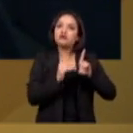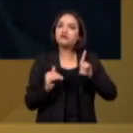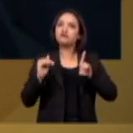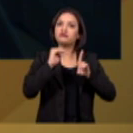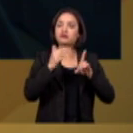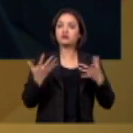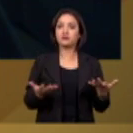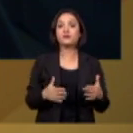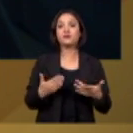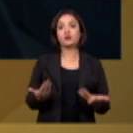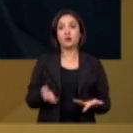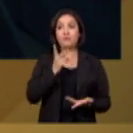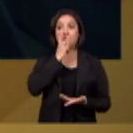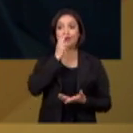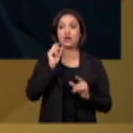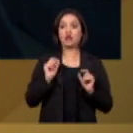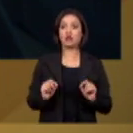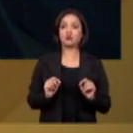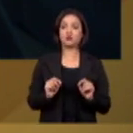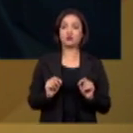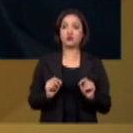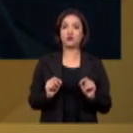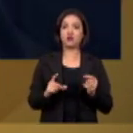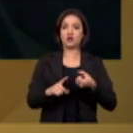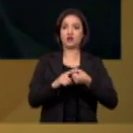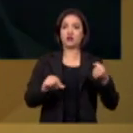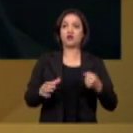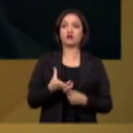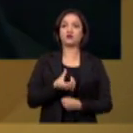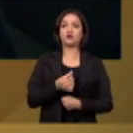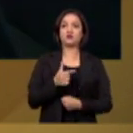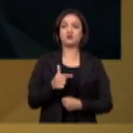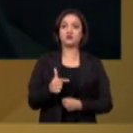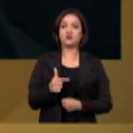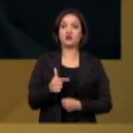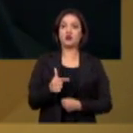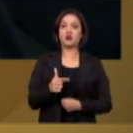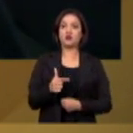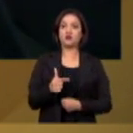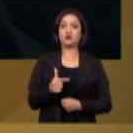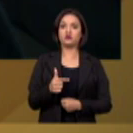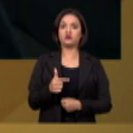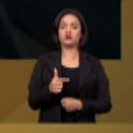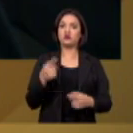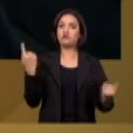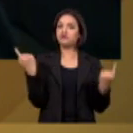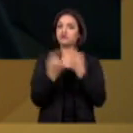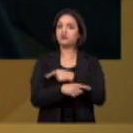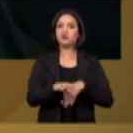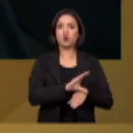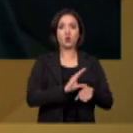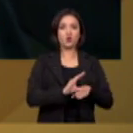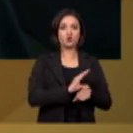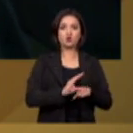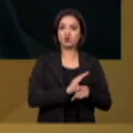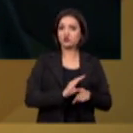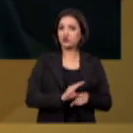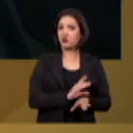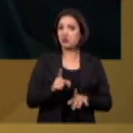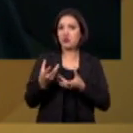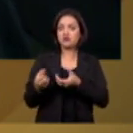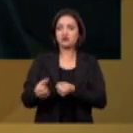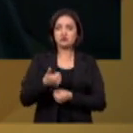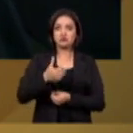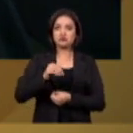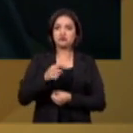pacificamente e parece que o artigo 62 aqui impulsionar a não recepção dos 102 o